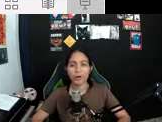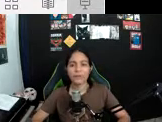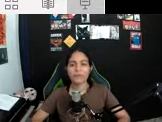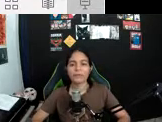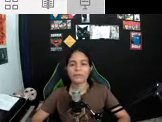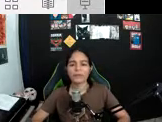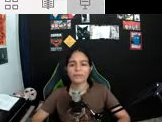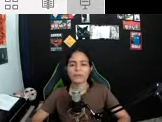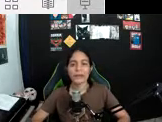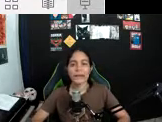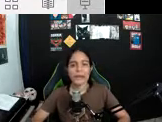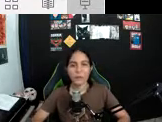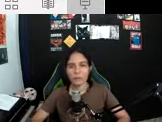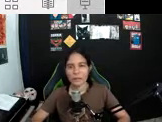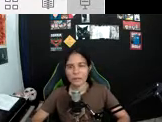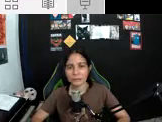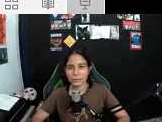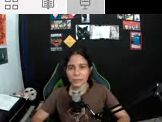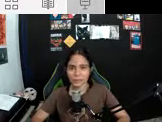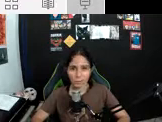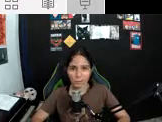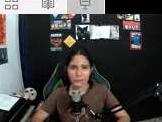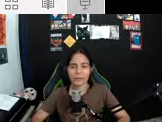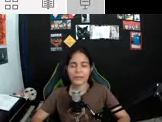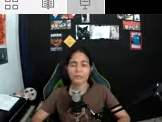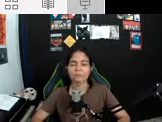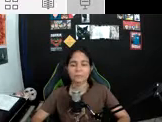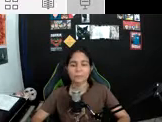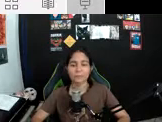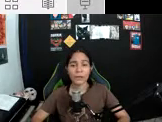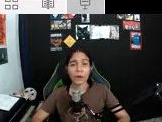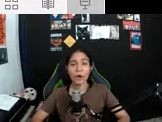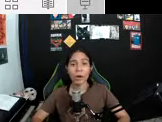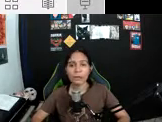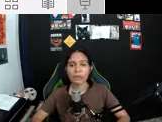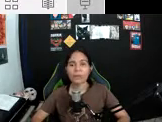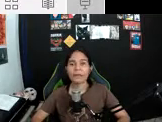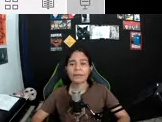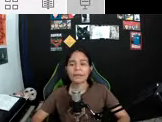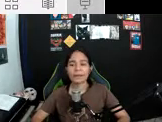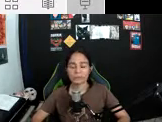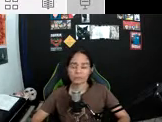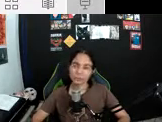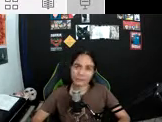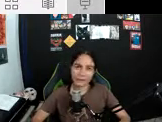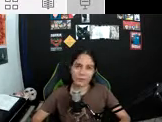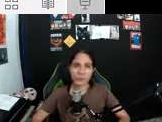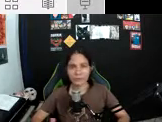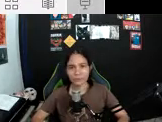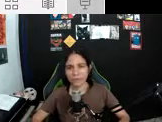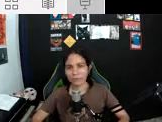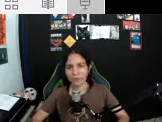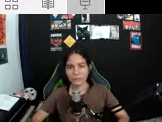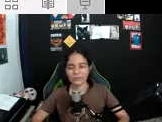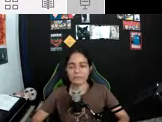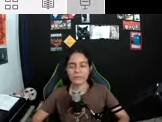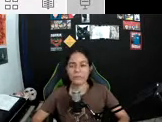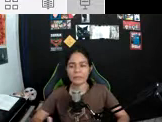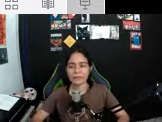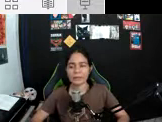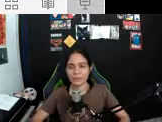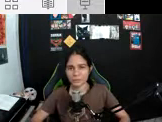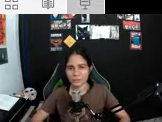de forma que vocês não cometam erros, tá? Ou que, por sermos humanos, né? Lógico, a